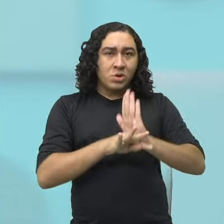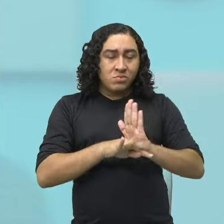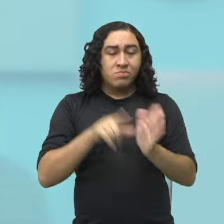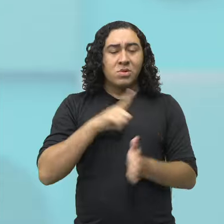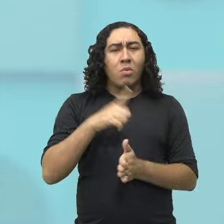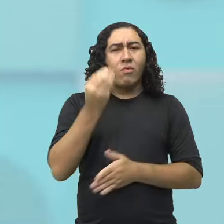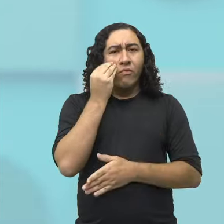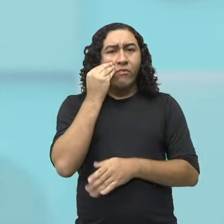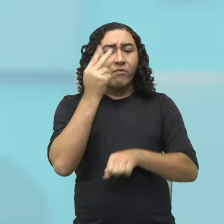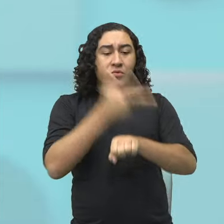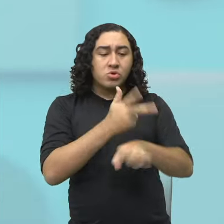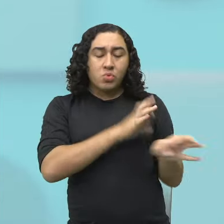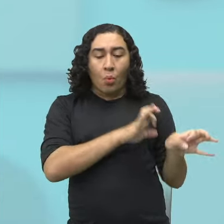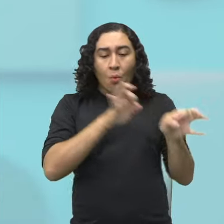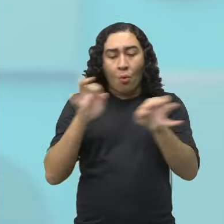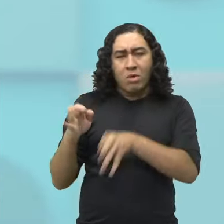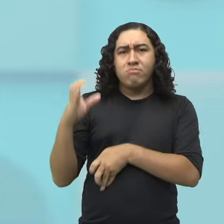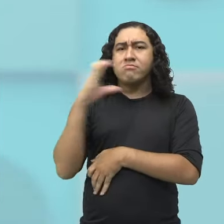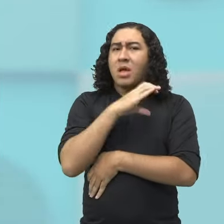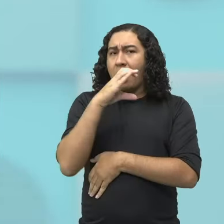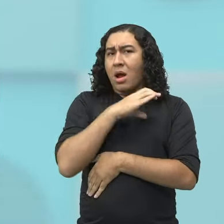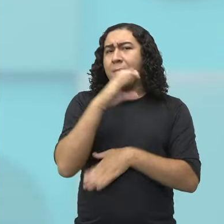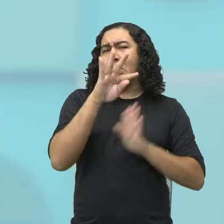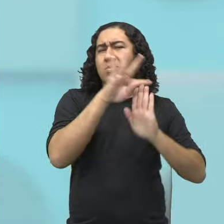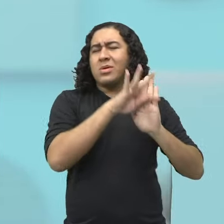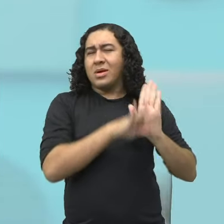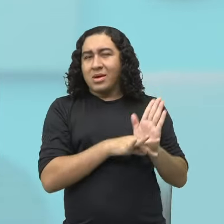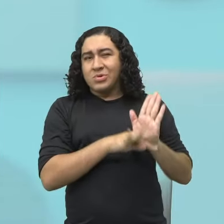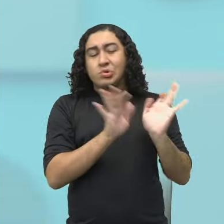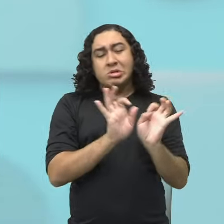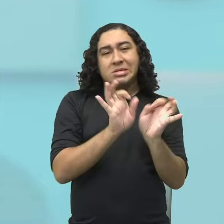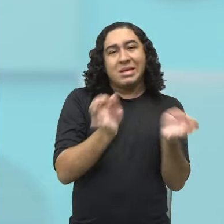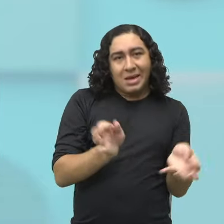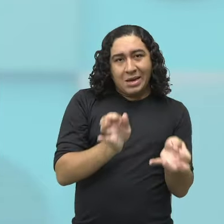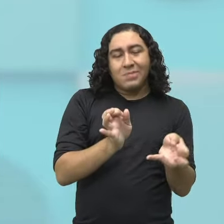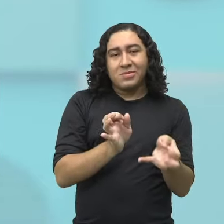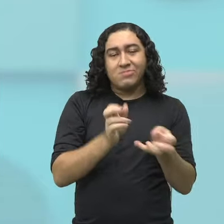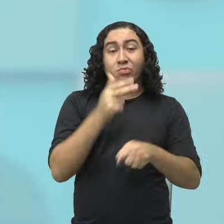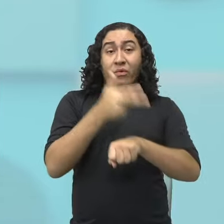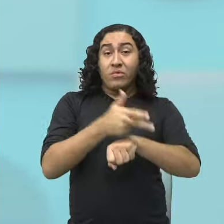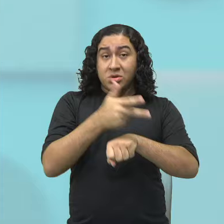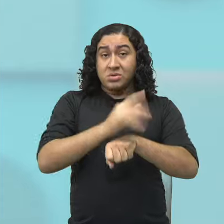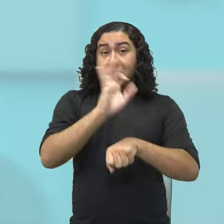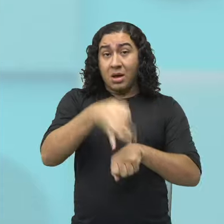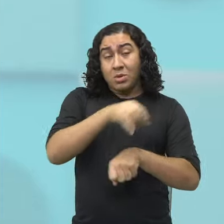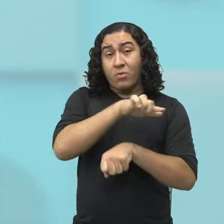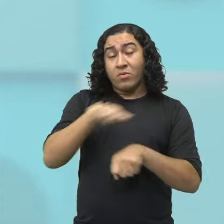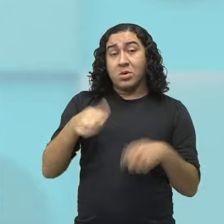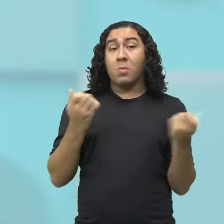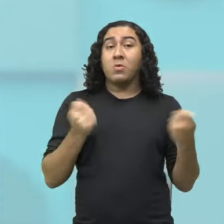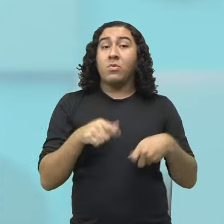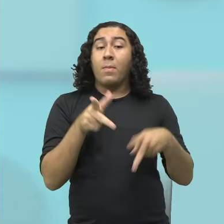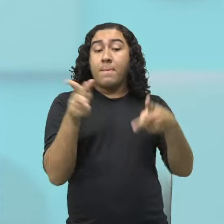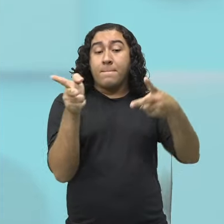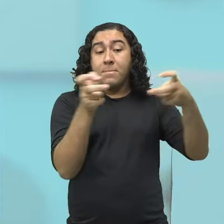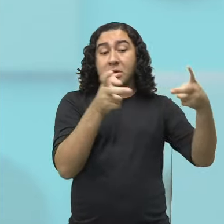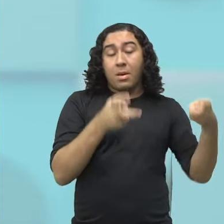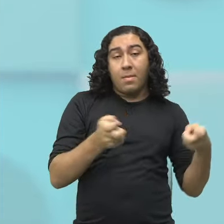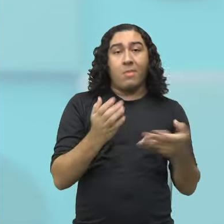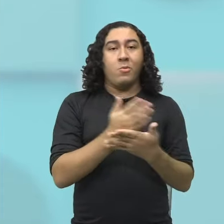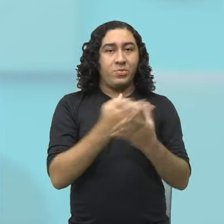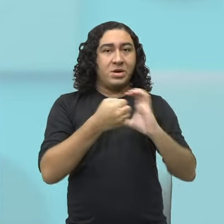então um pequeno texto, aí em forma de vídeo, para que vocês observem